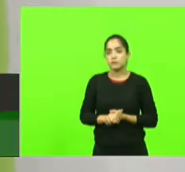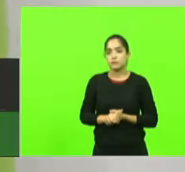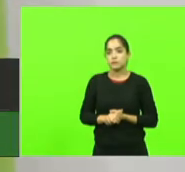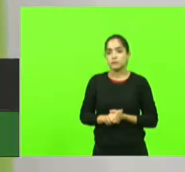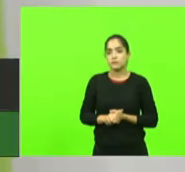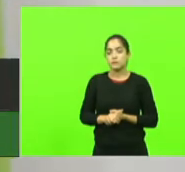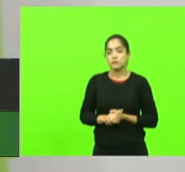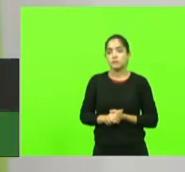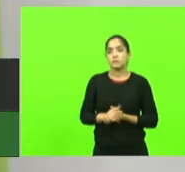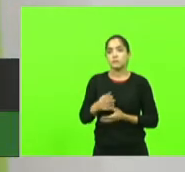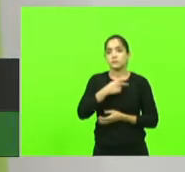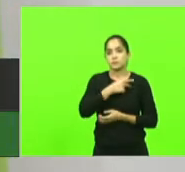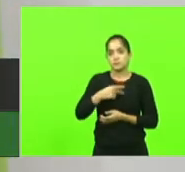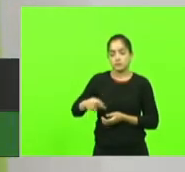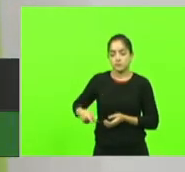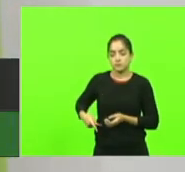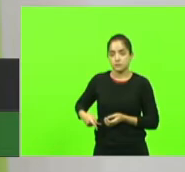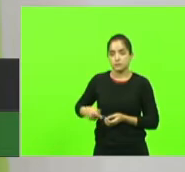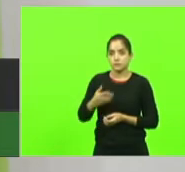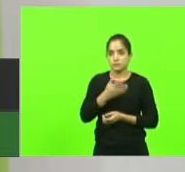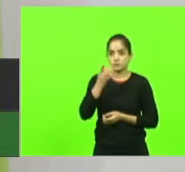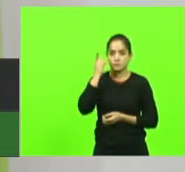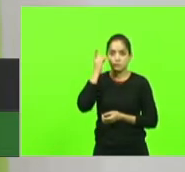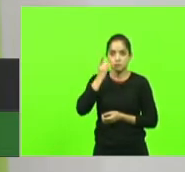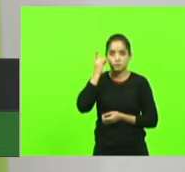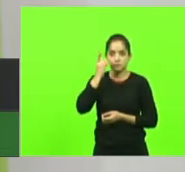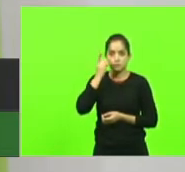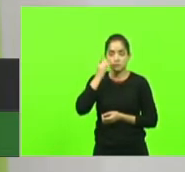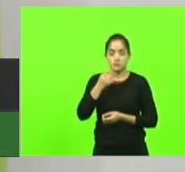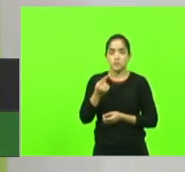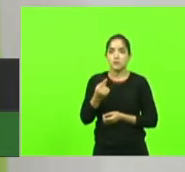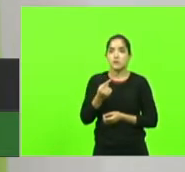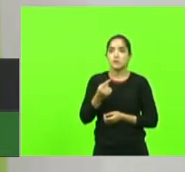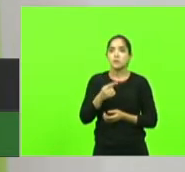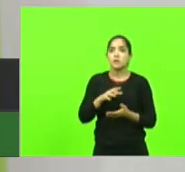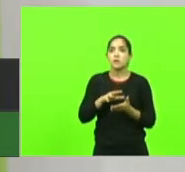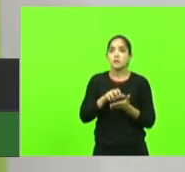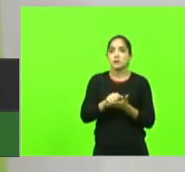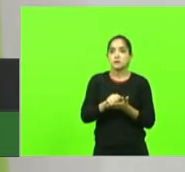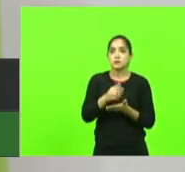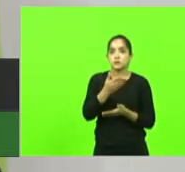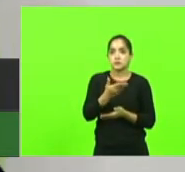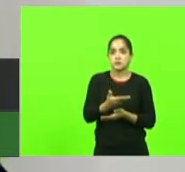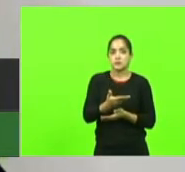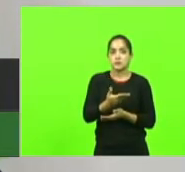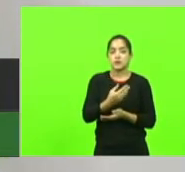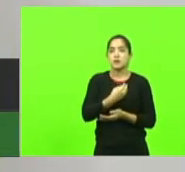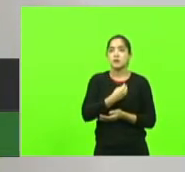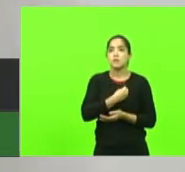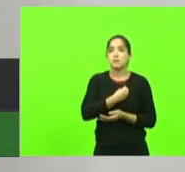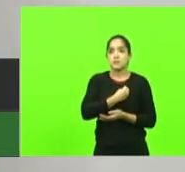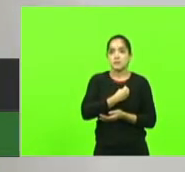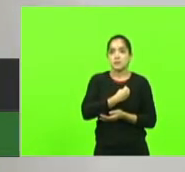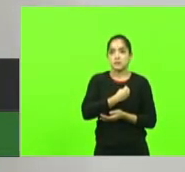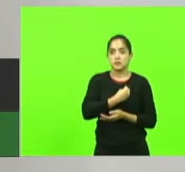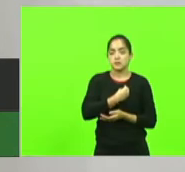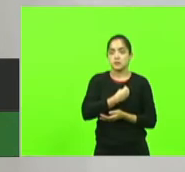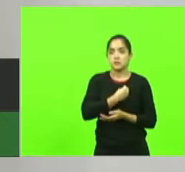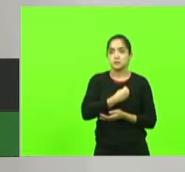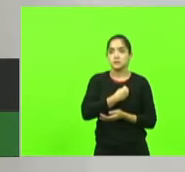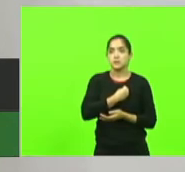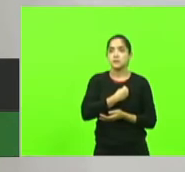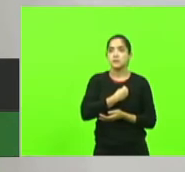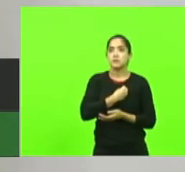Senhor presidente, senhores deputados, primeiro queria registrar a presença aqui da casa dos